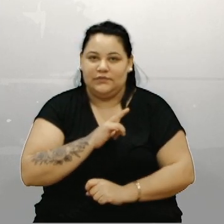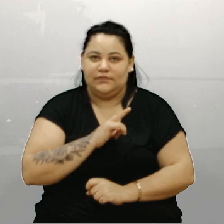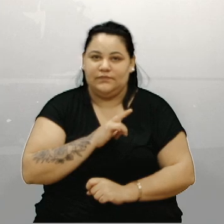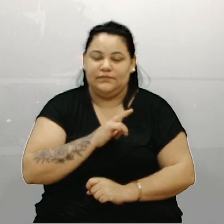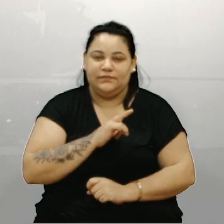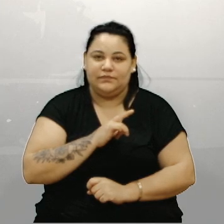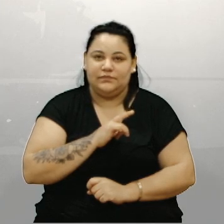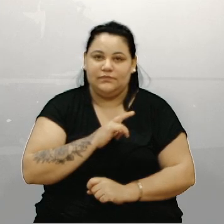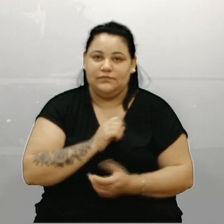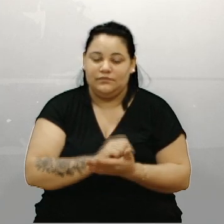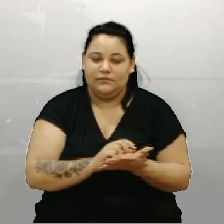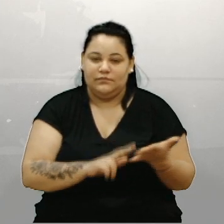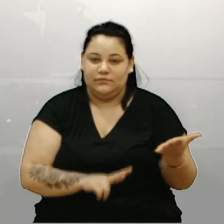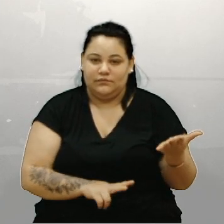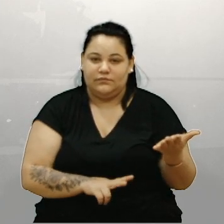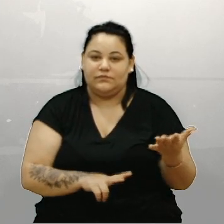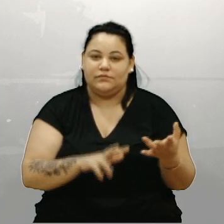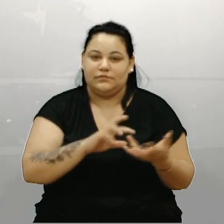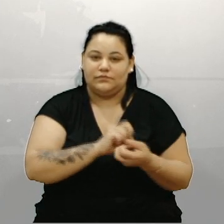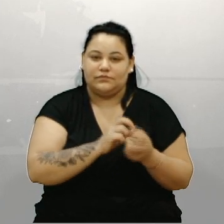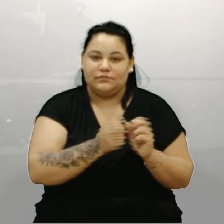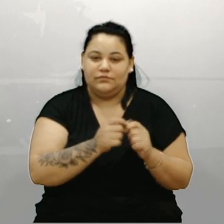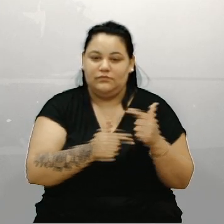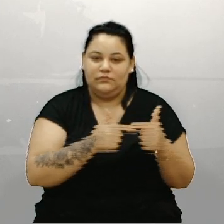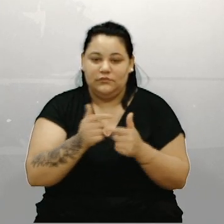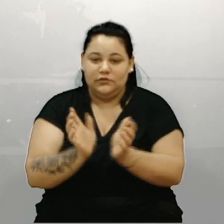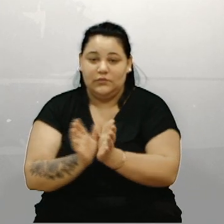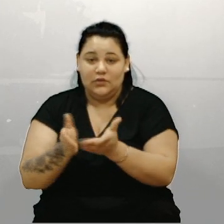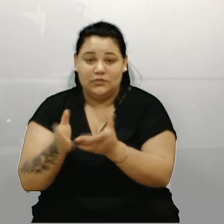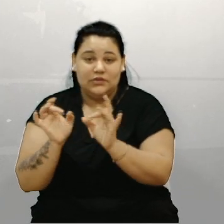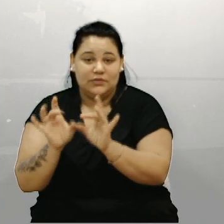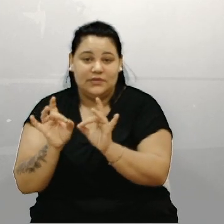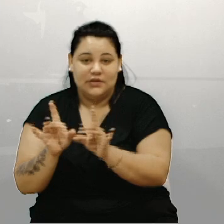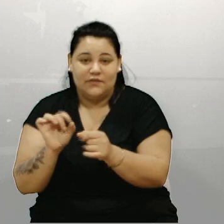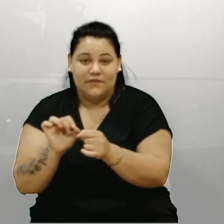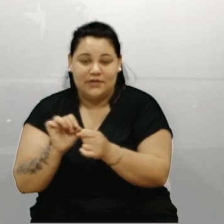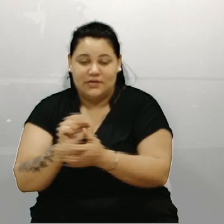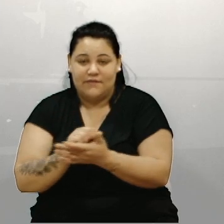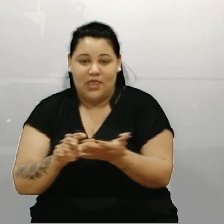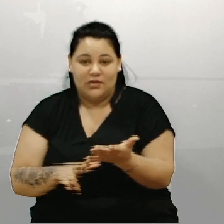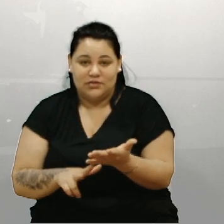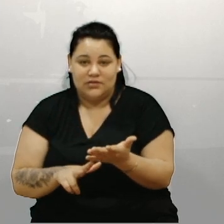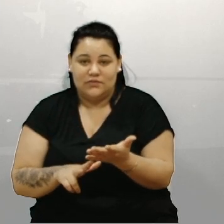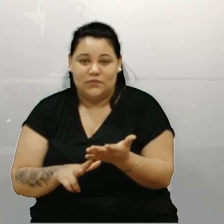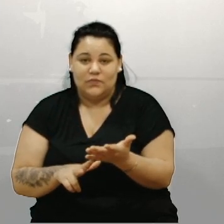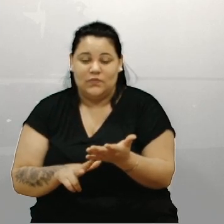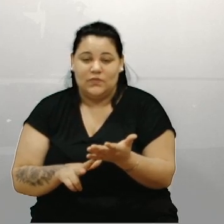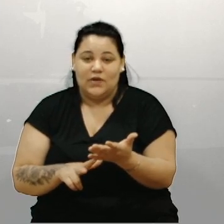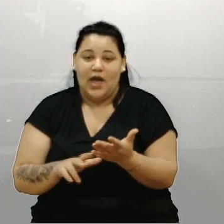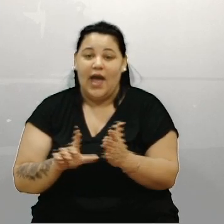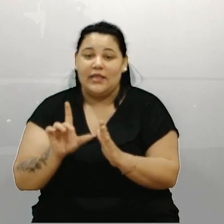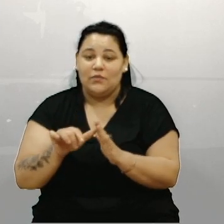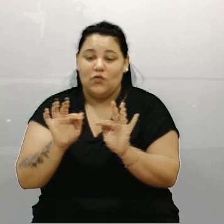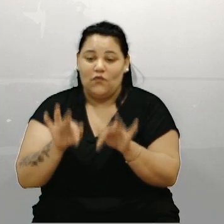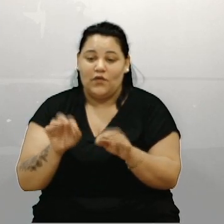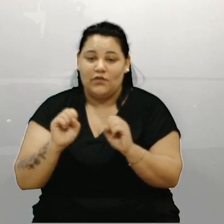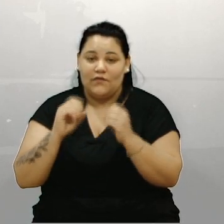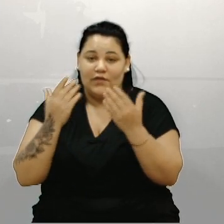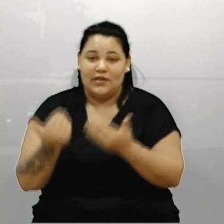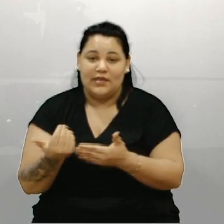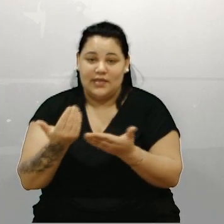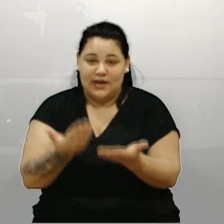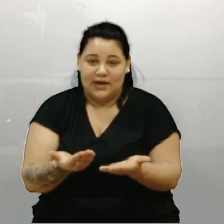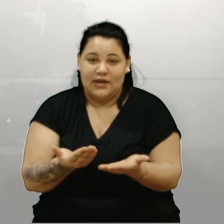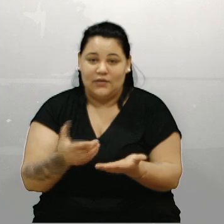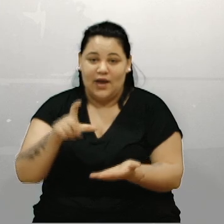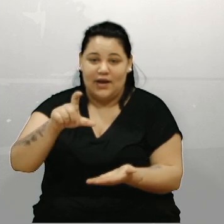do trabalho artesanal por uma comissão especializada e, ao final, a carteira foi entregue aos artesãos,